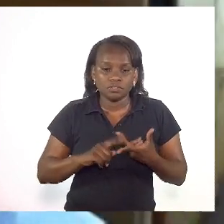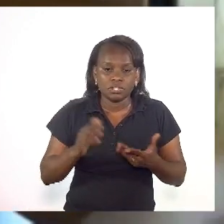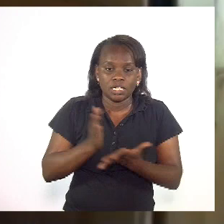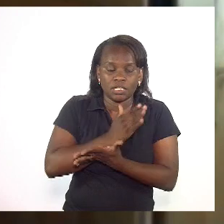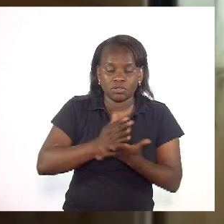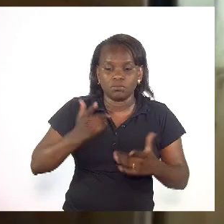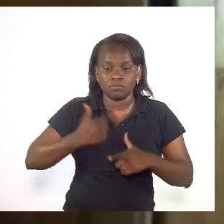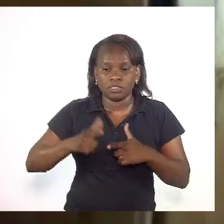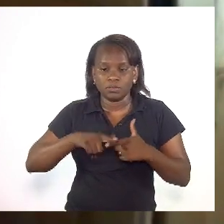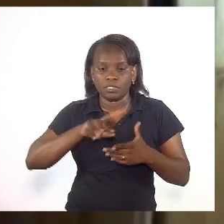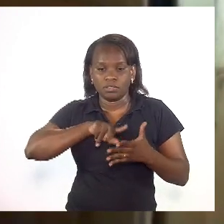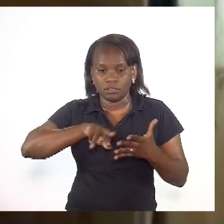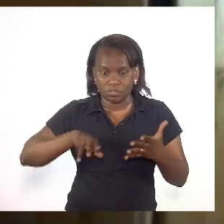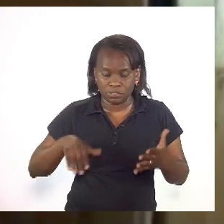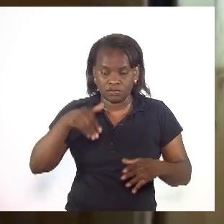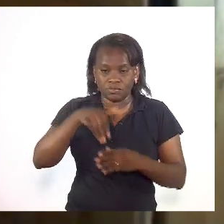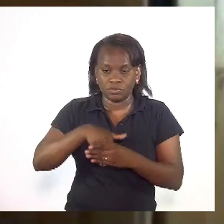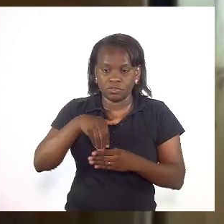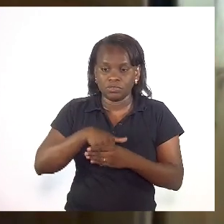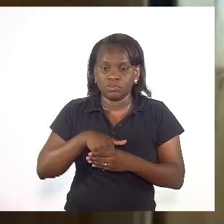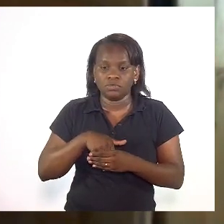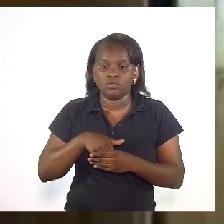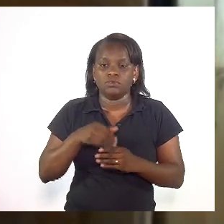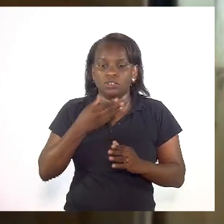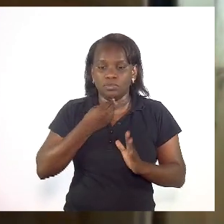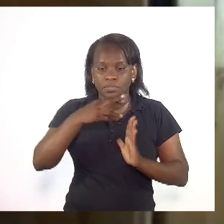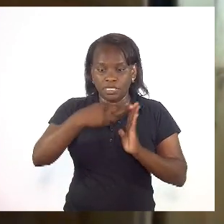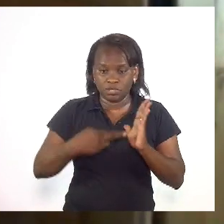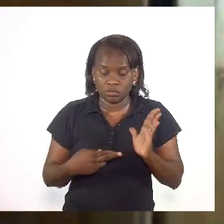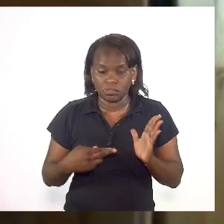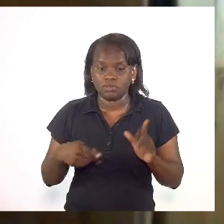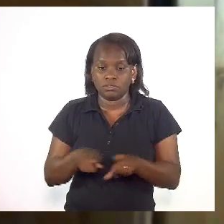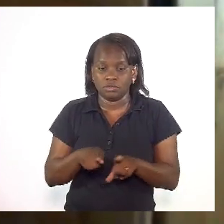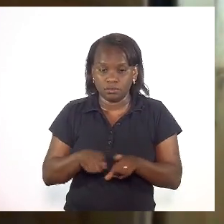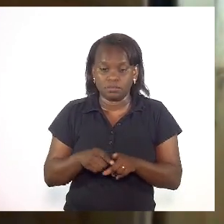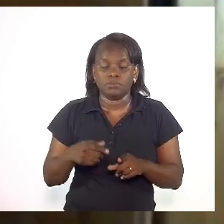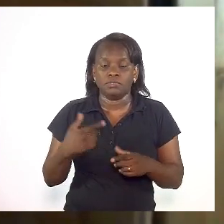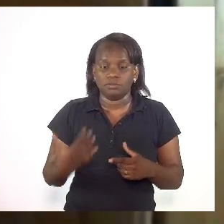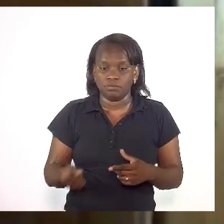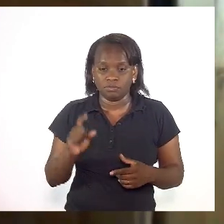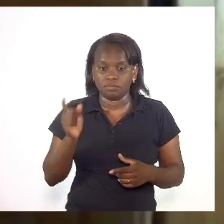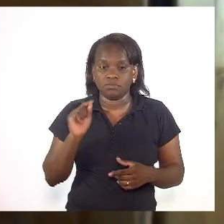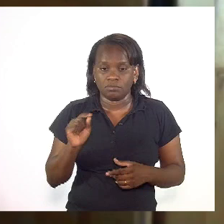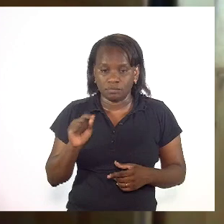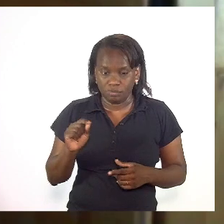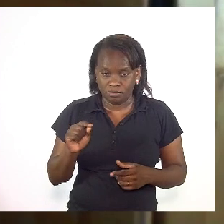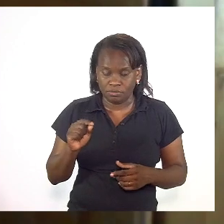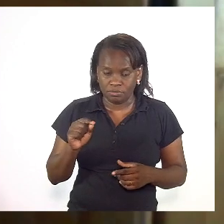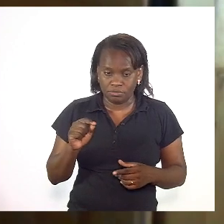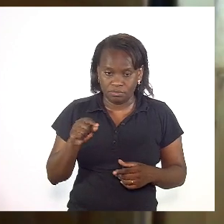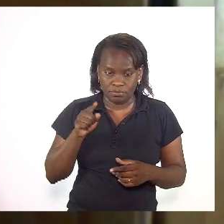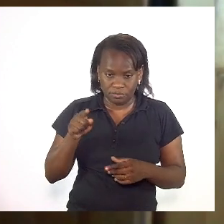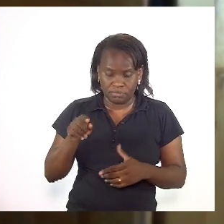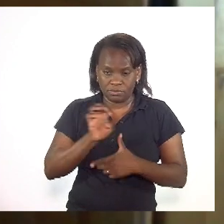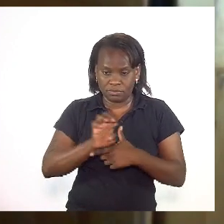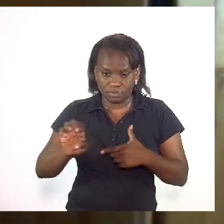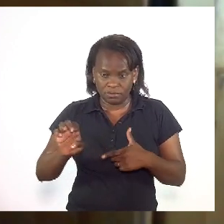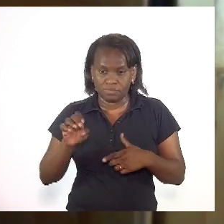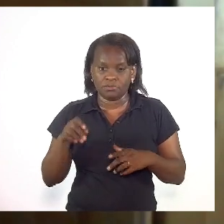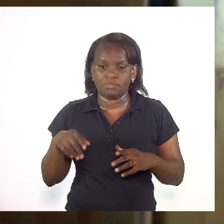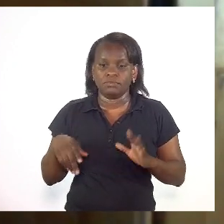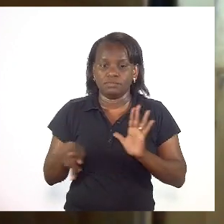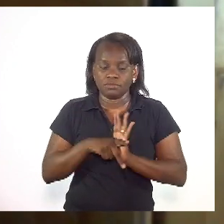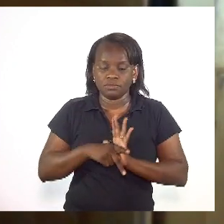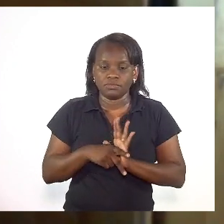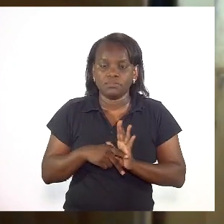algumas questões o voto do relator, como contestei aqui a posição do Executivo,